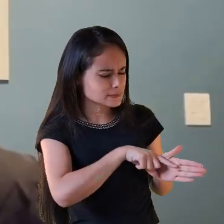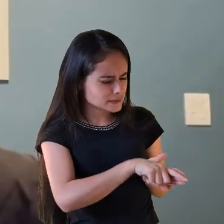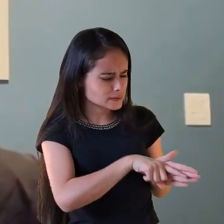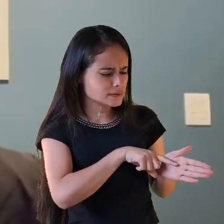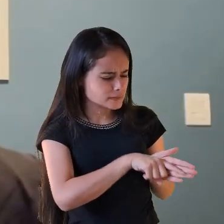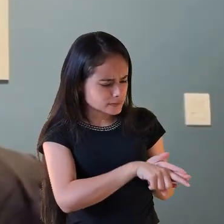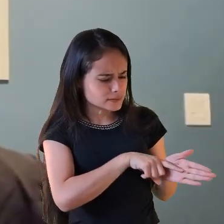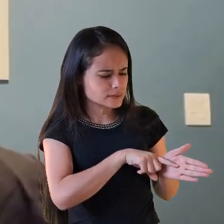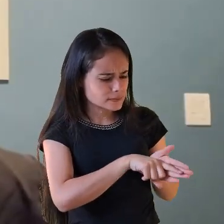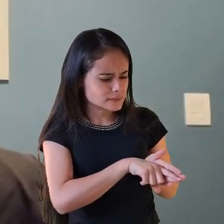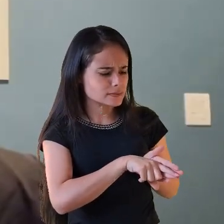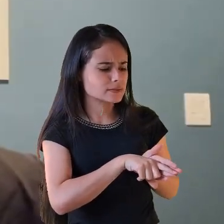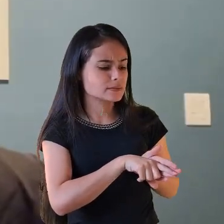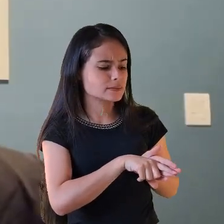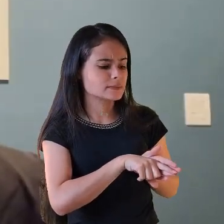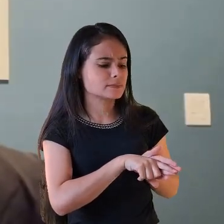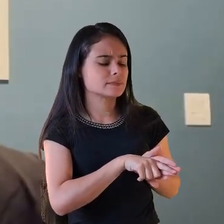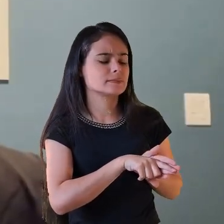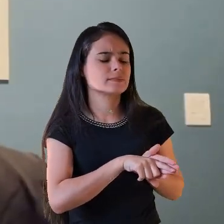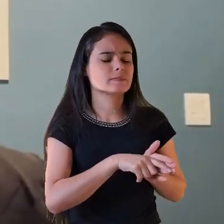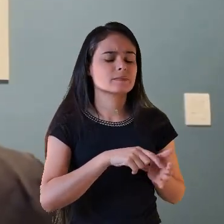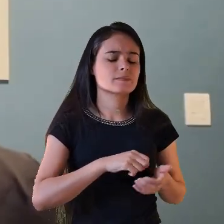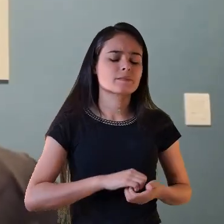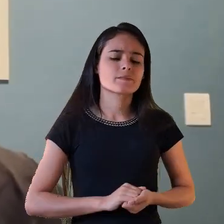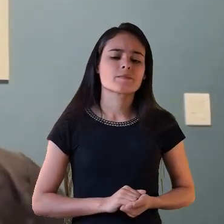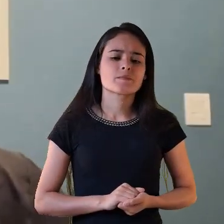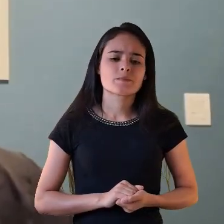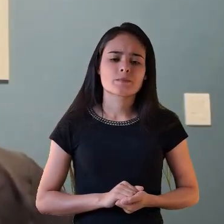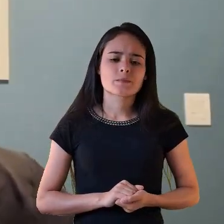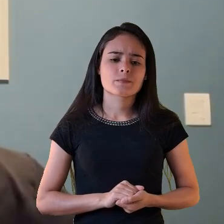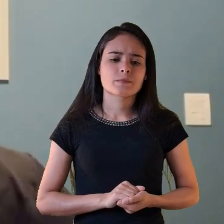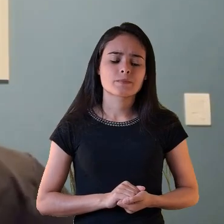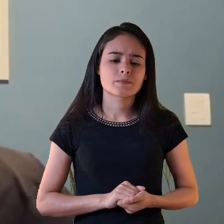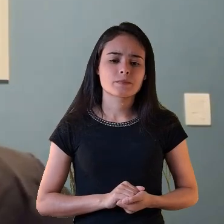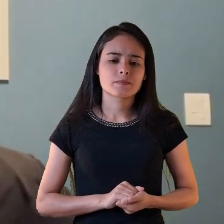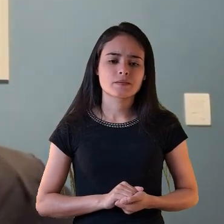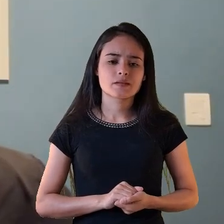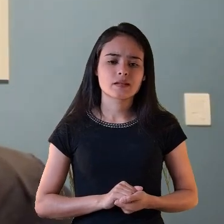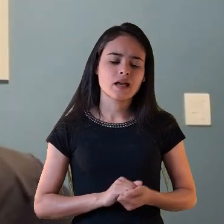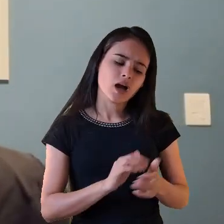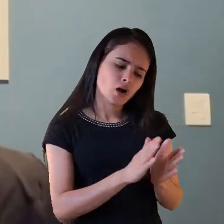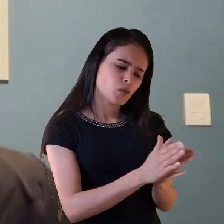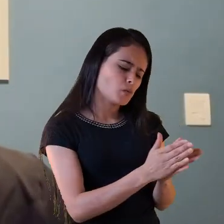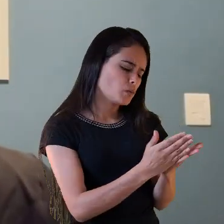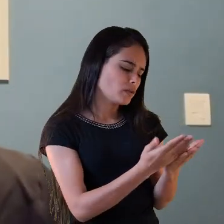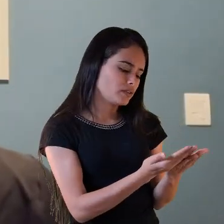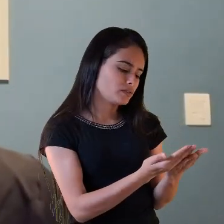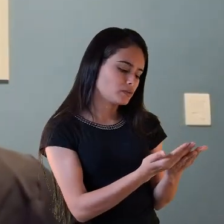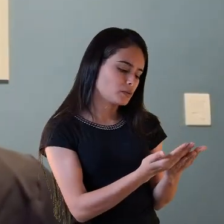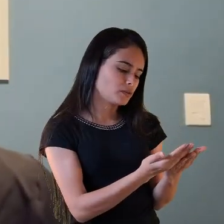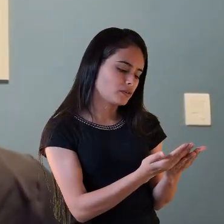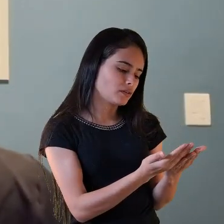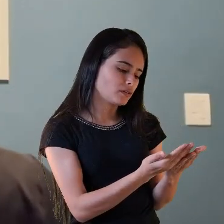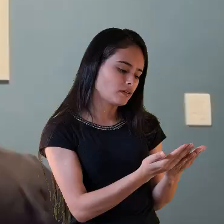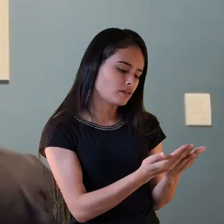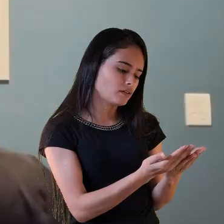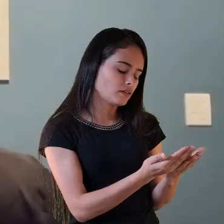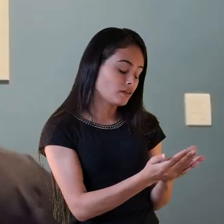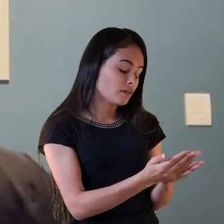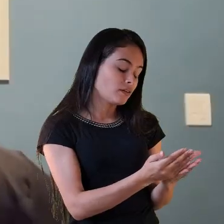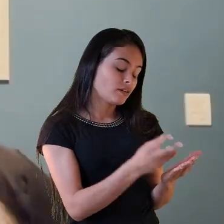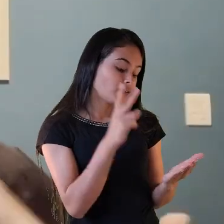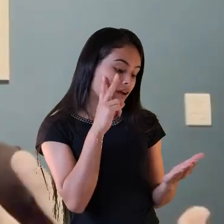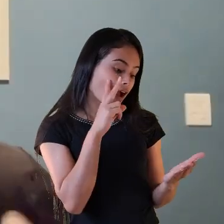trabalharam com a gente. Mas o livro, acho que é algo que me orgulha ainda mais, assim, a